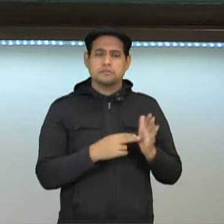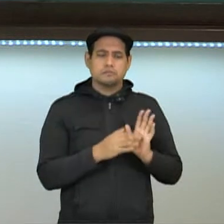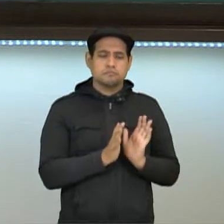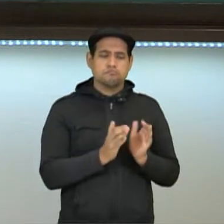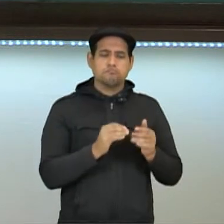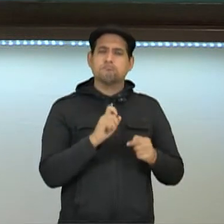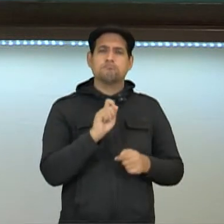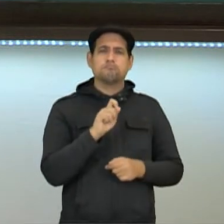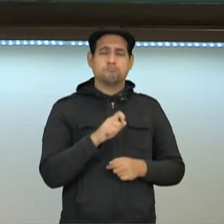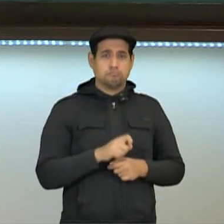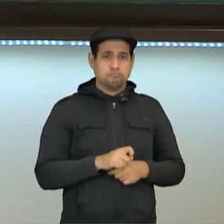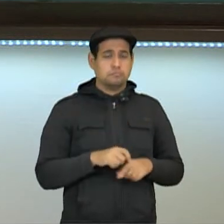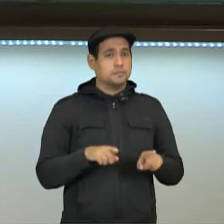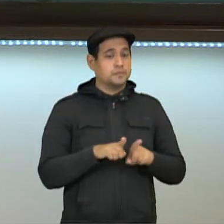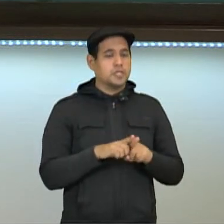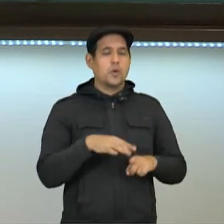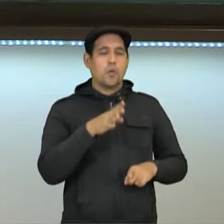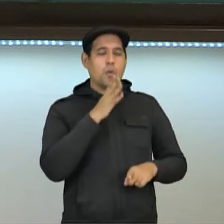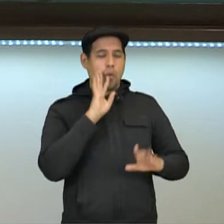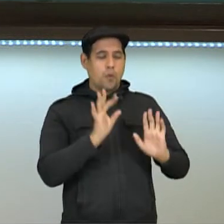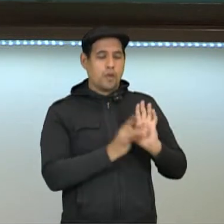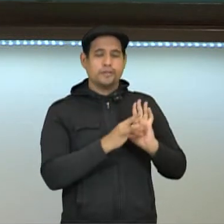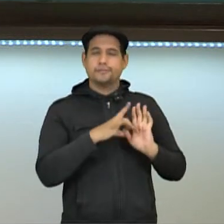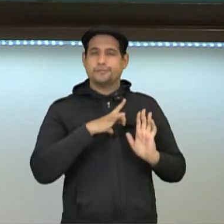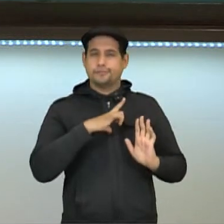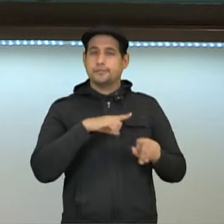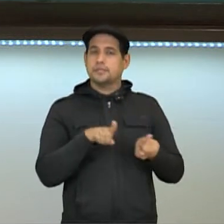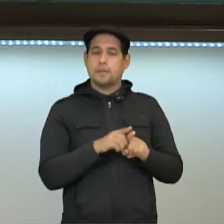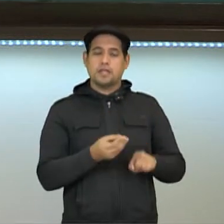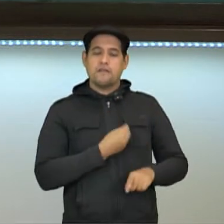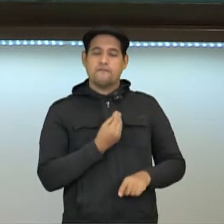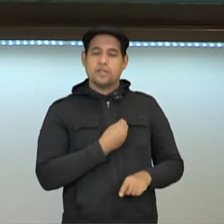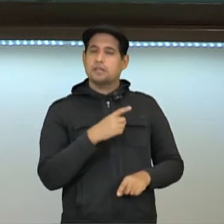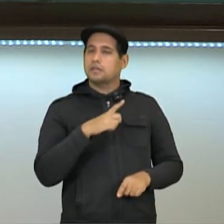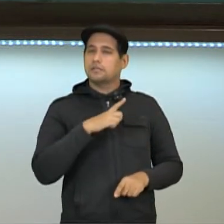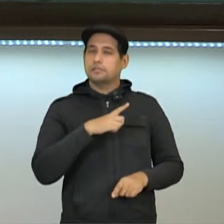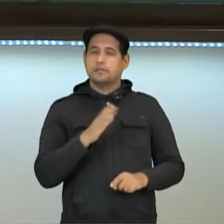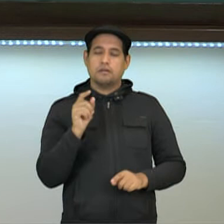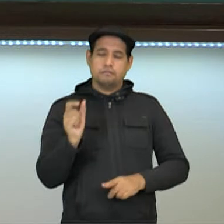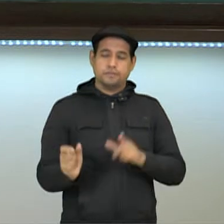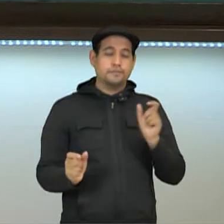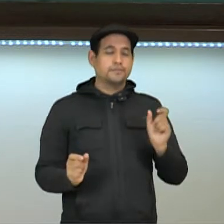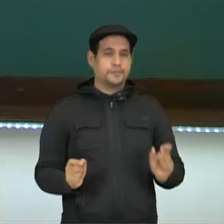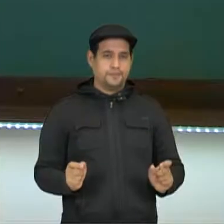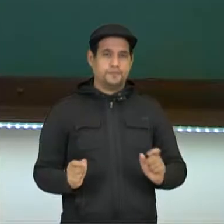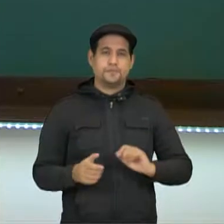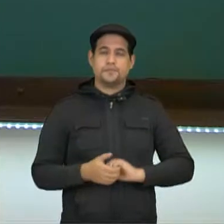parte né, do conhecimento que eles tinham e da vivência que eles tinham naquele período.